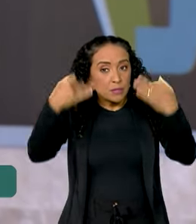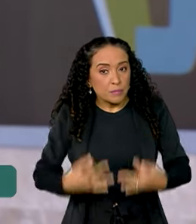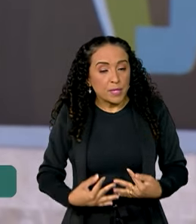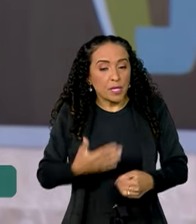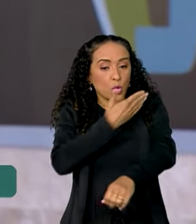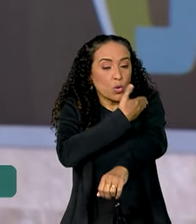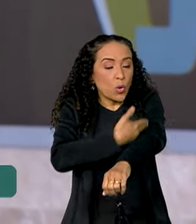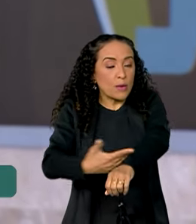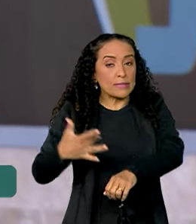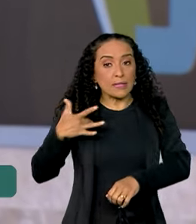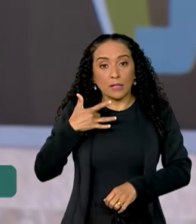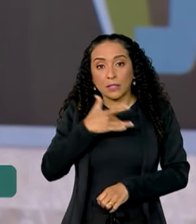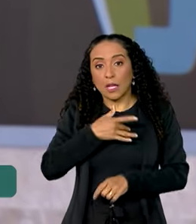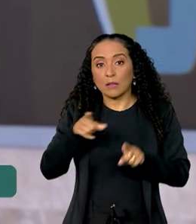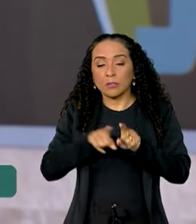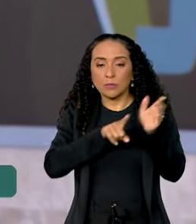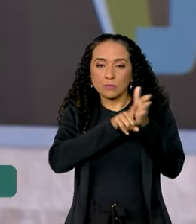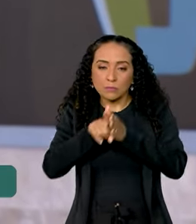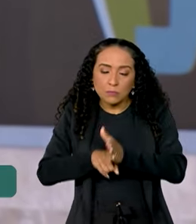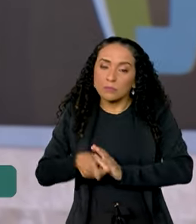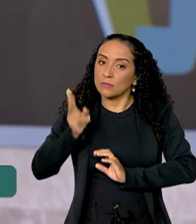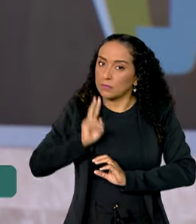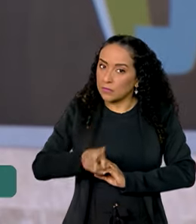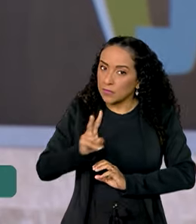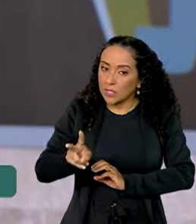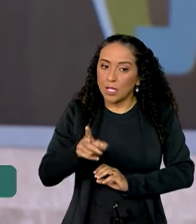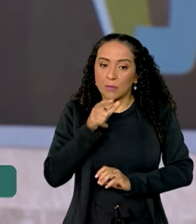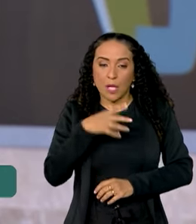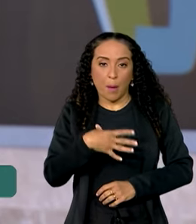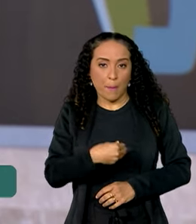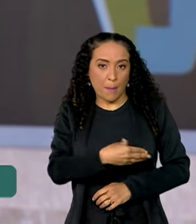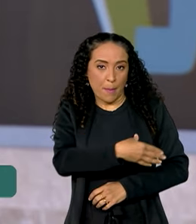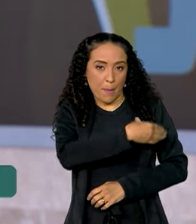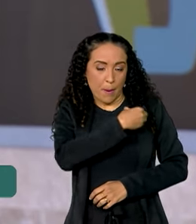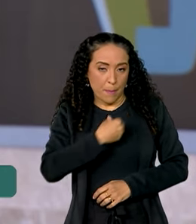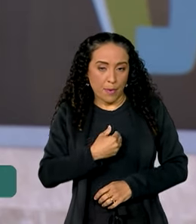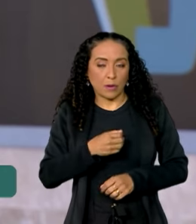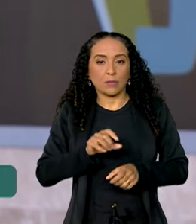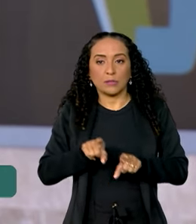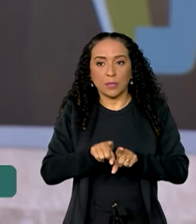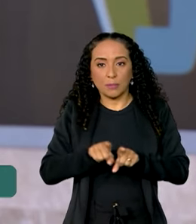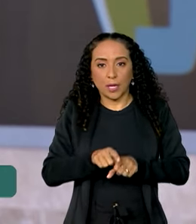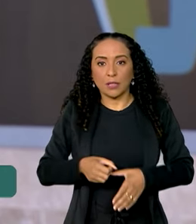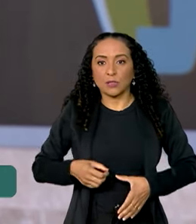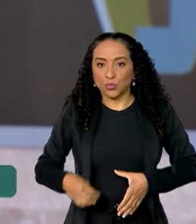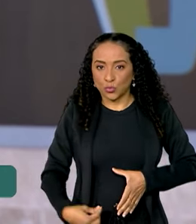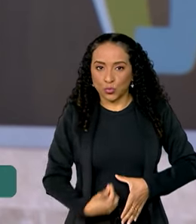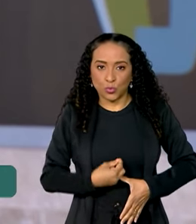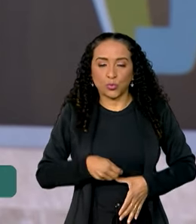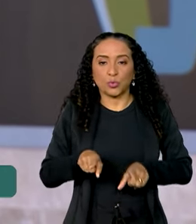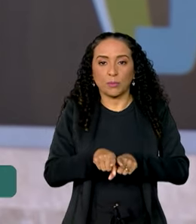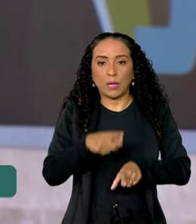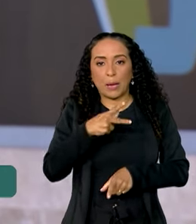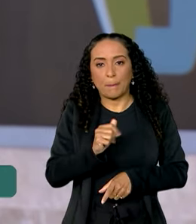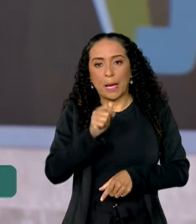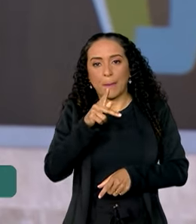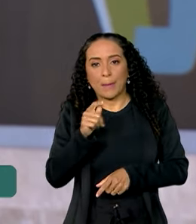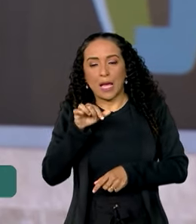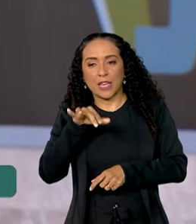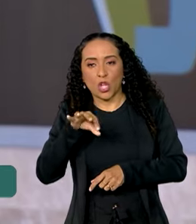hábitos saudáveis exames regulares como a mamografia e o Papa Nicolau além da vacinação contra o